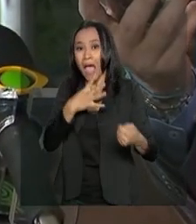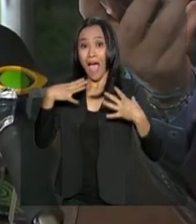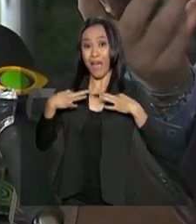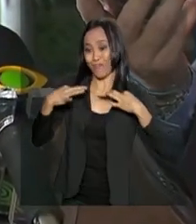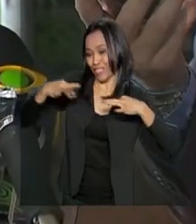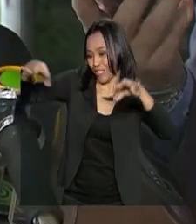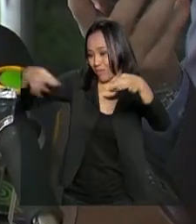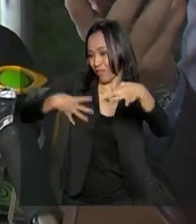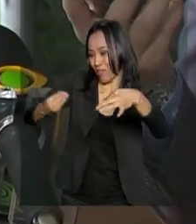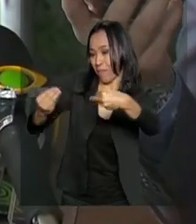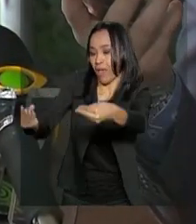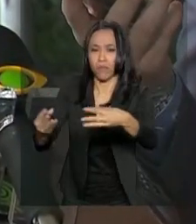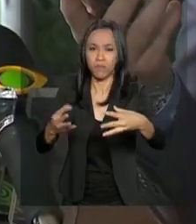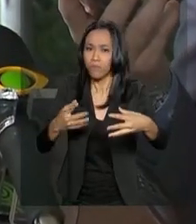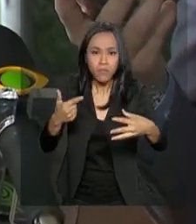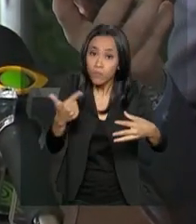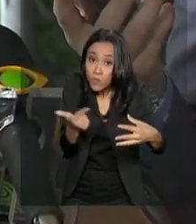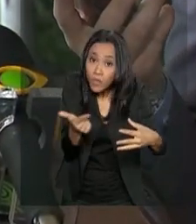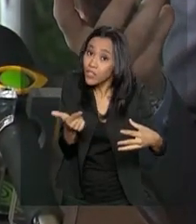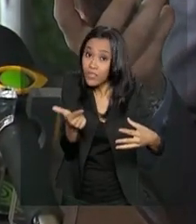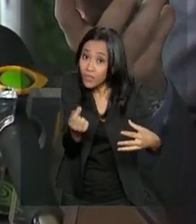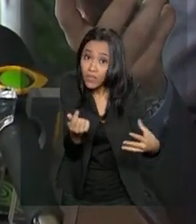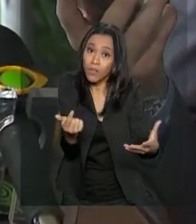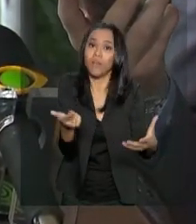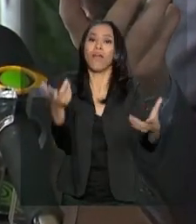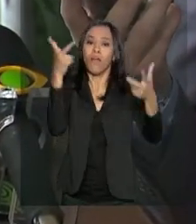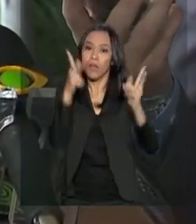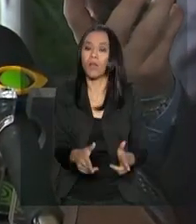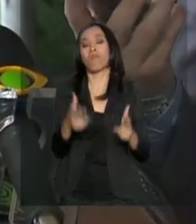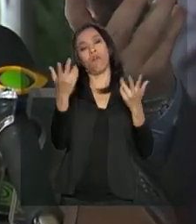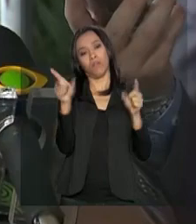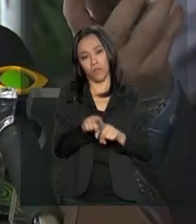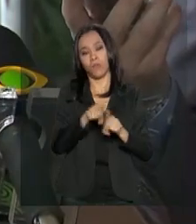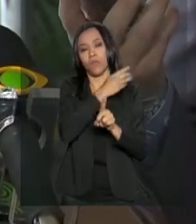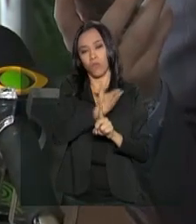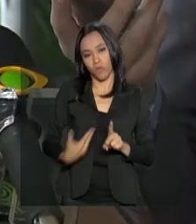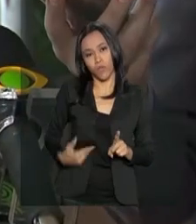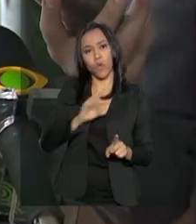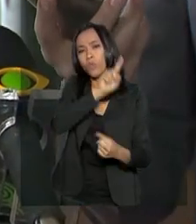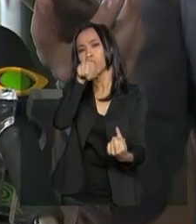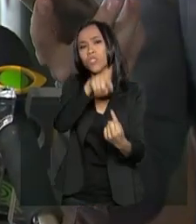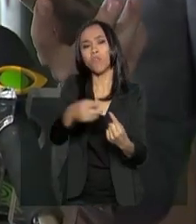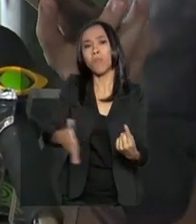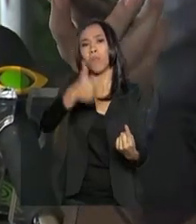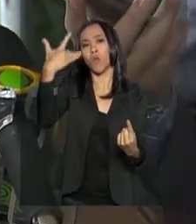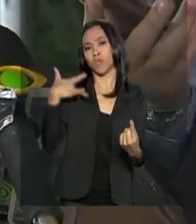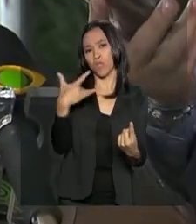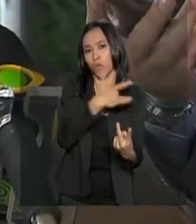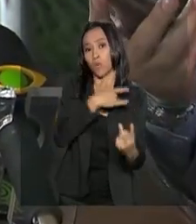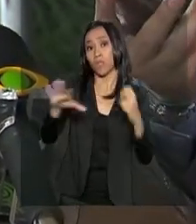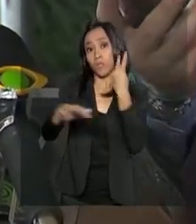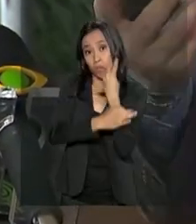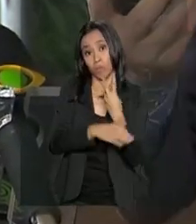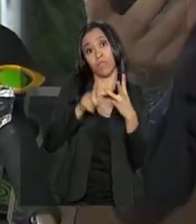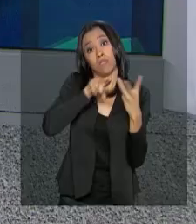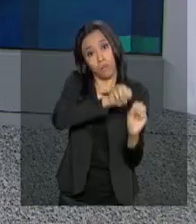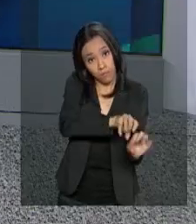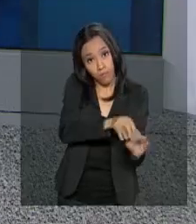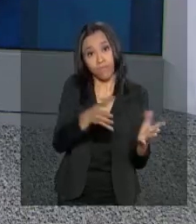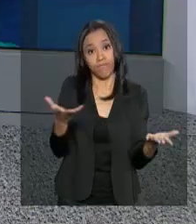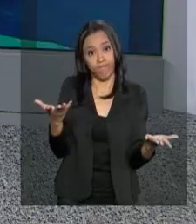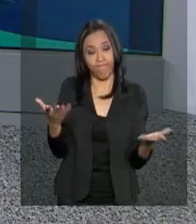um negócio pra filha é isso que o governo vai fazer pra que para ter saúde melhor para a educação melhor para ter segurança na rua